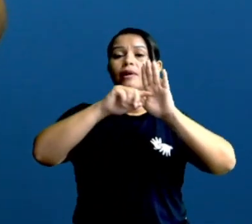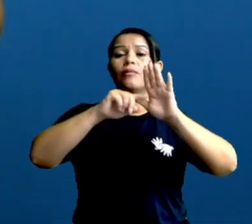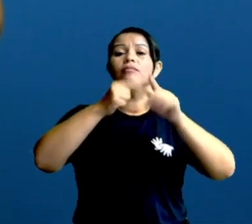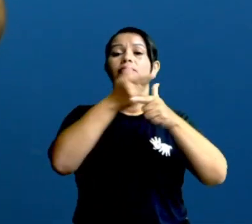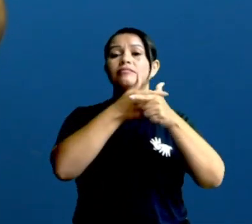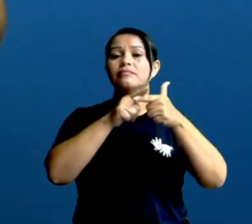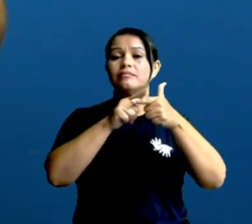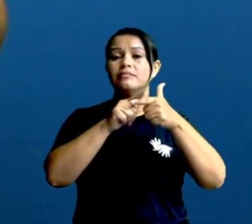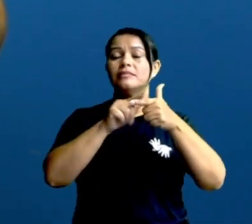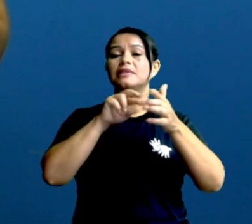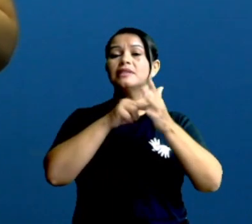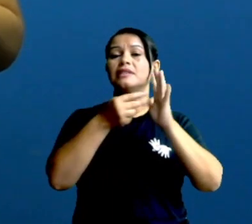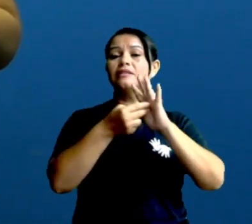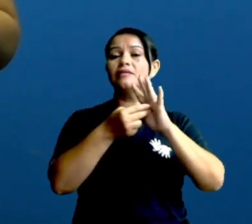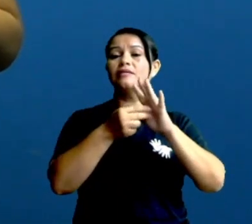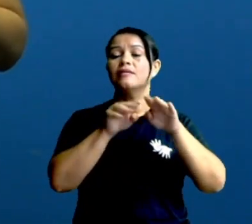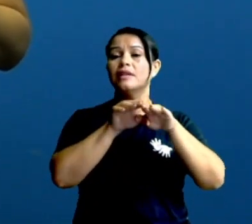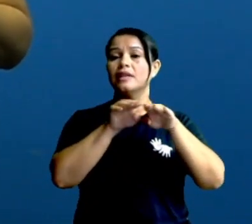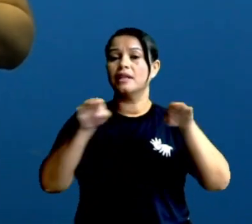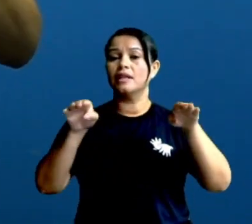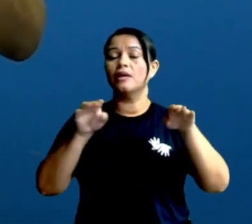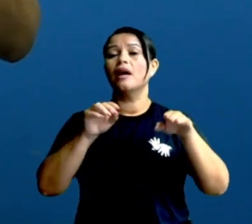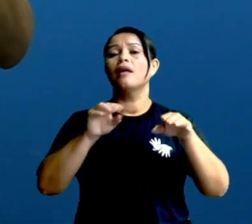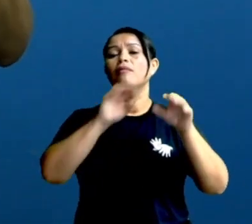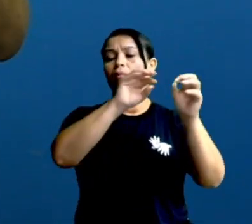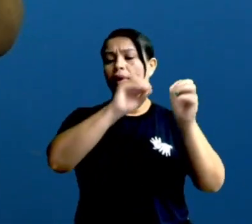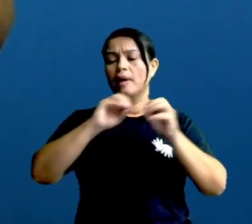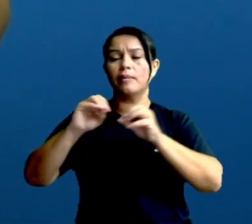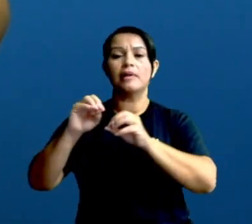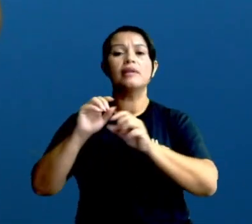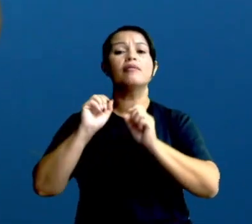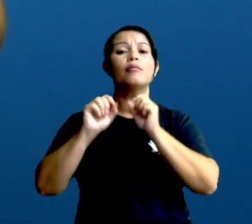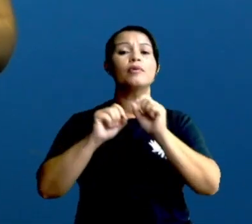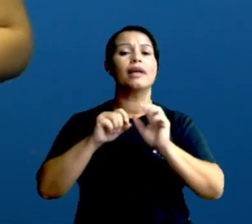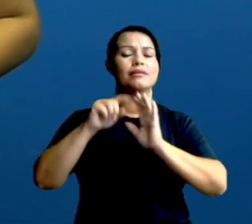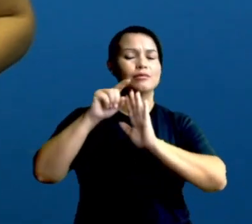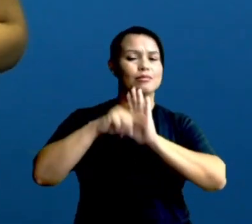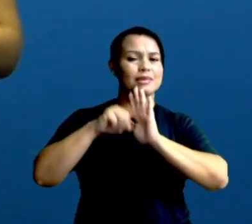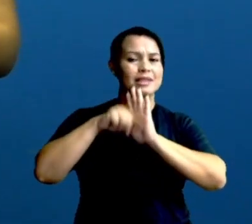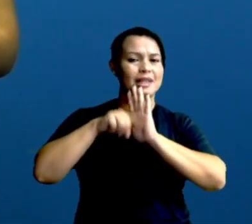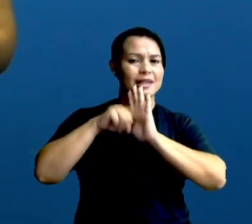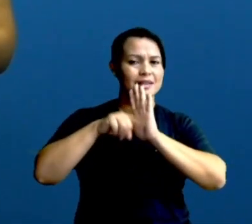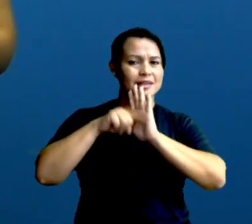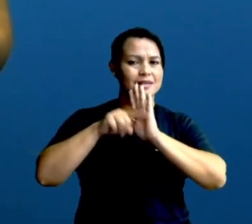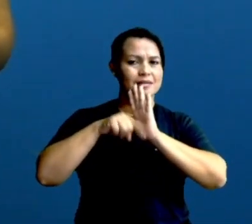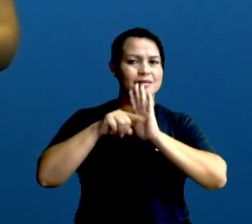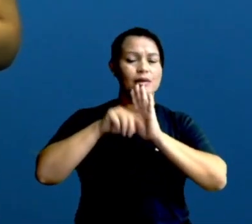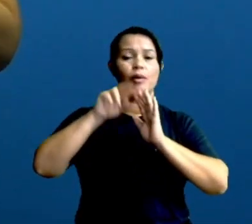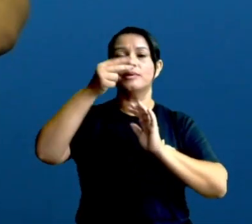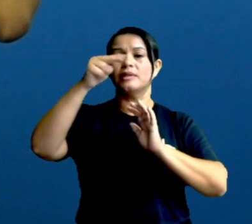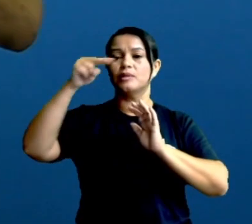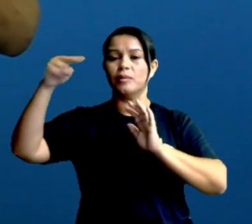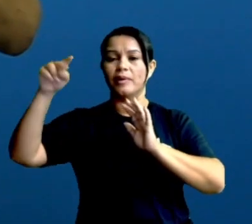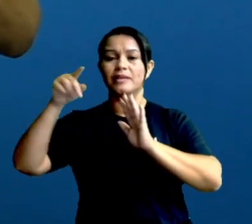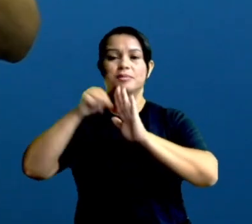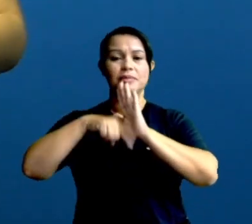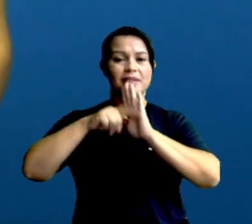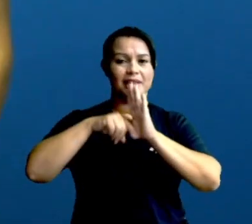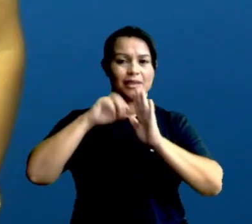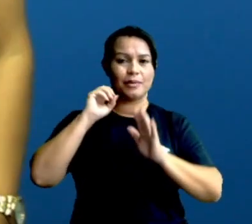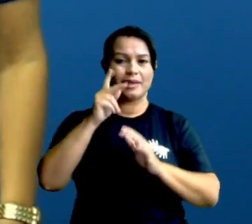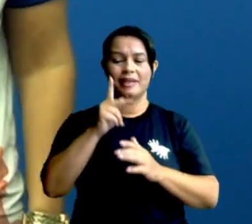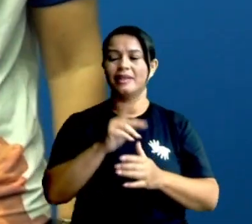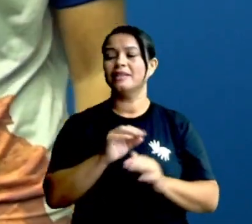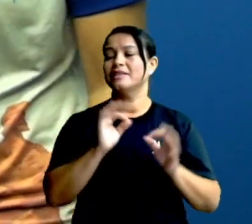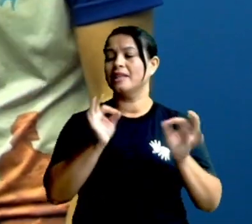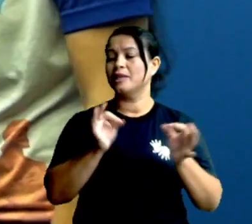Divisão. Com as mesmas bases, nós vamos repetir a base, nós vamos subtrair os expoentes,